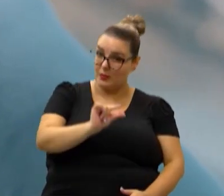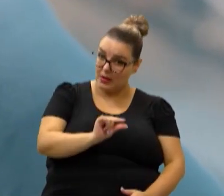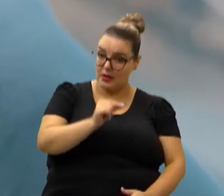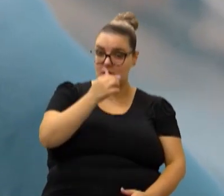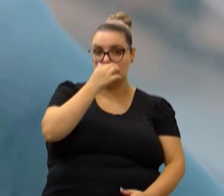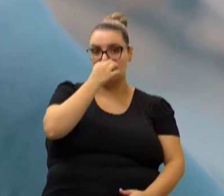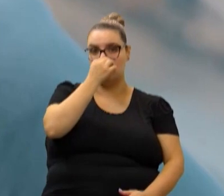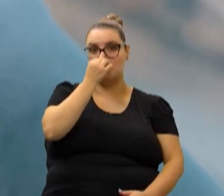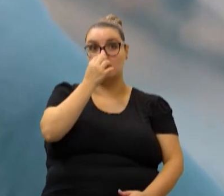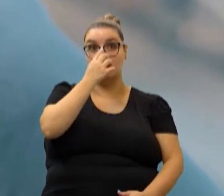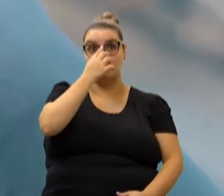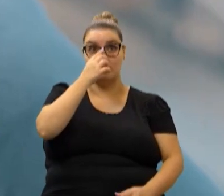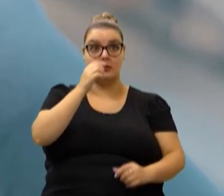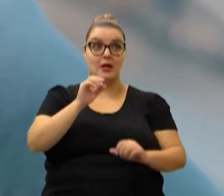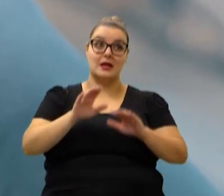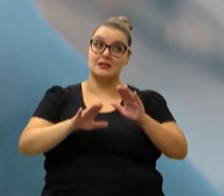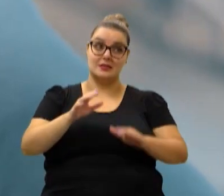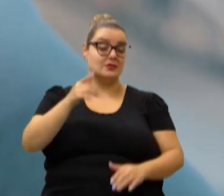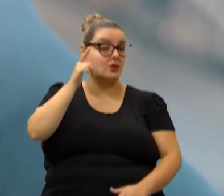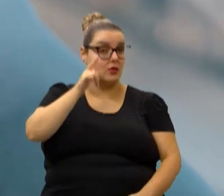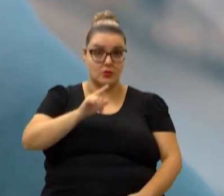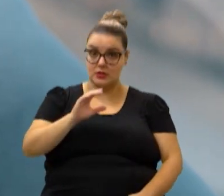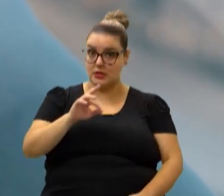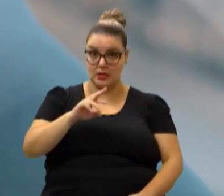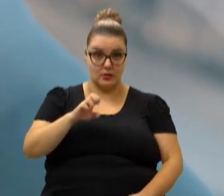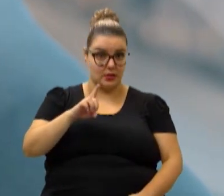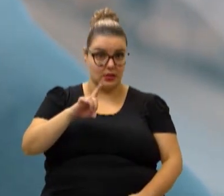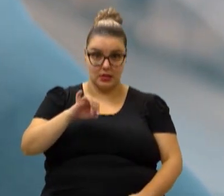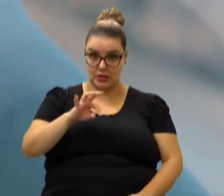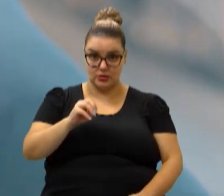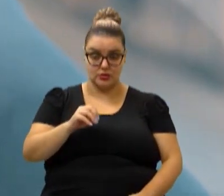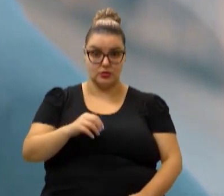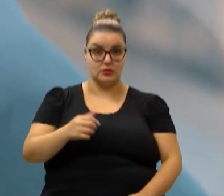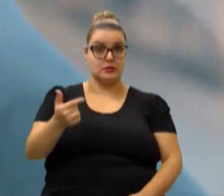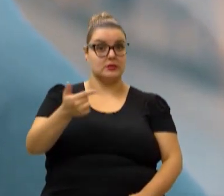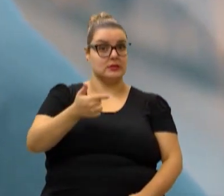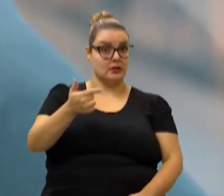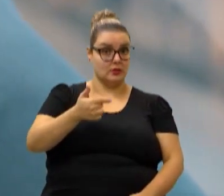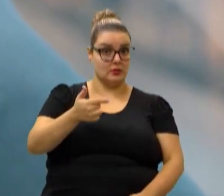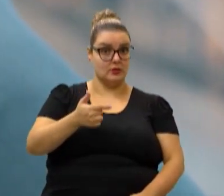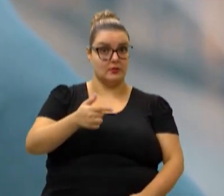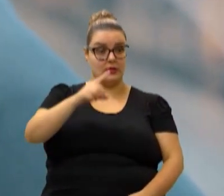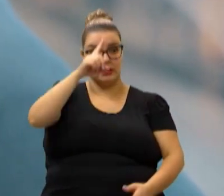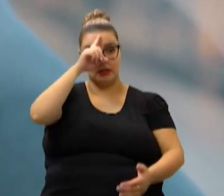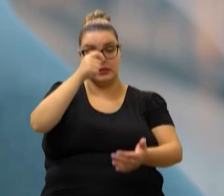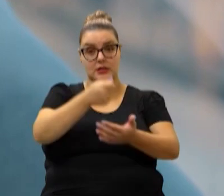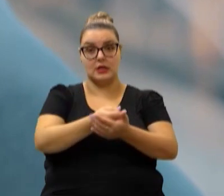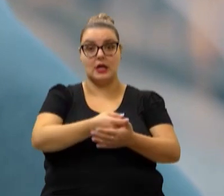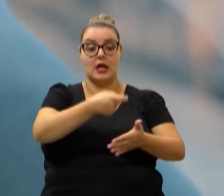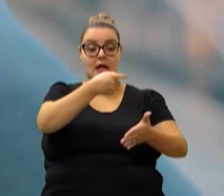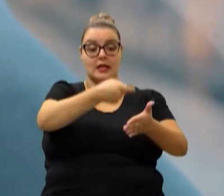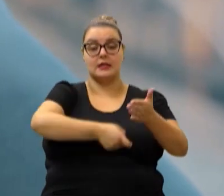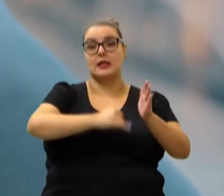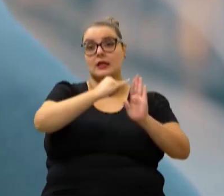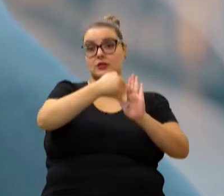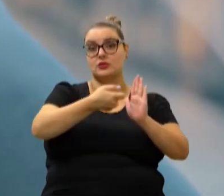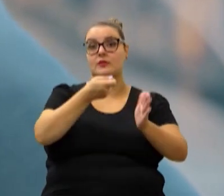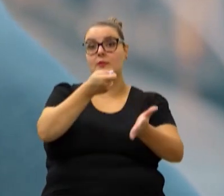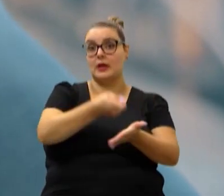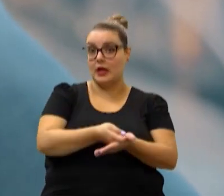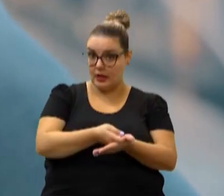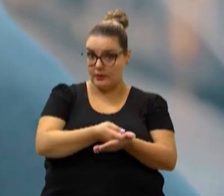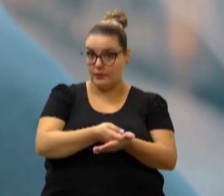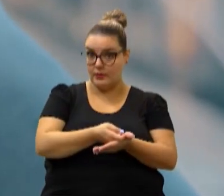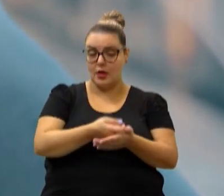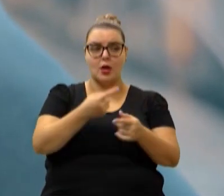for muito baixo, você pode sequer conseguir o crédito. Segundo, esse score também vai determinar a taxa de juros